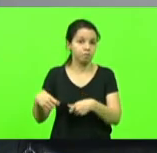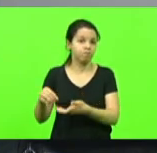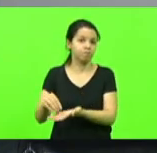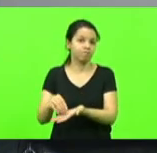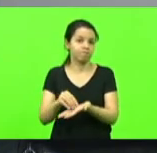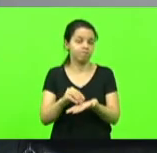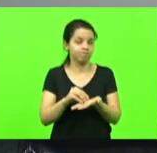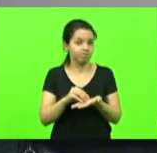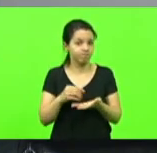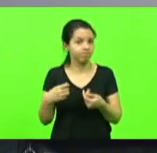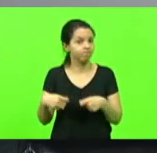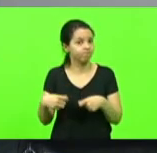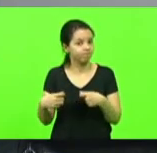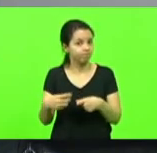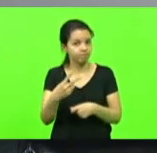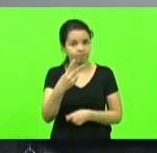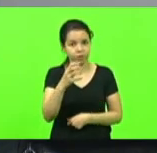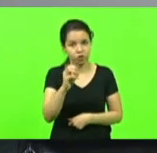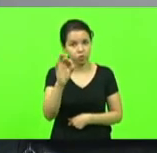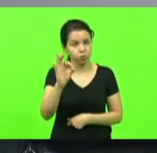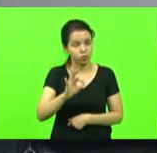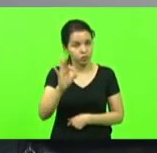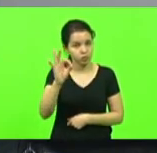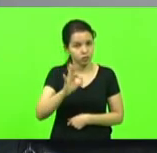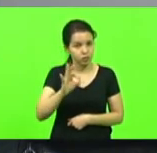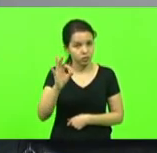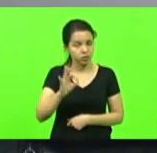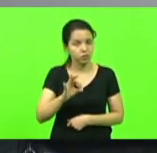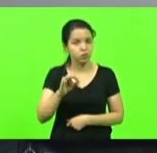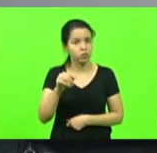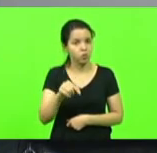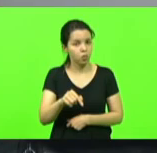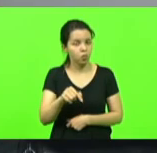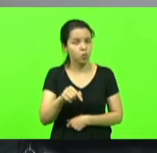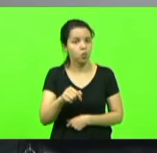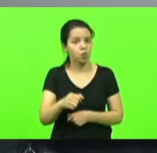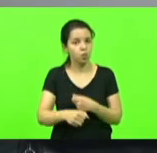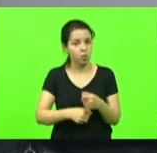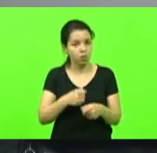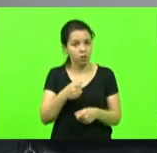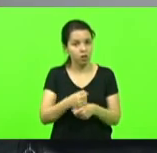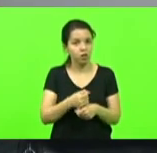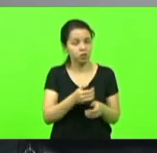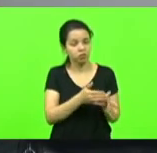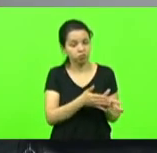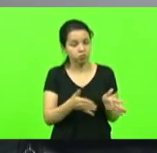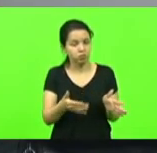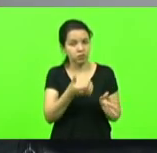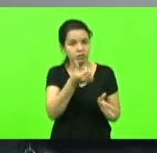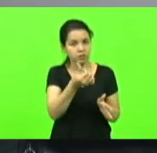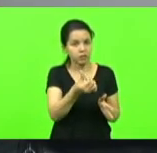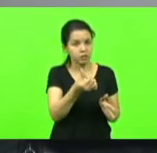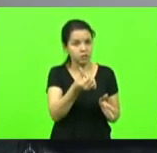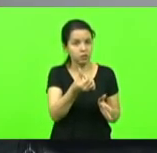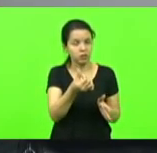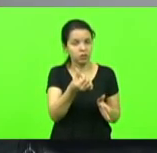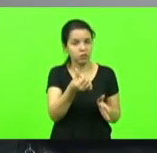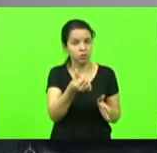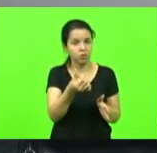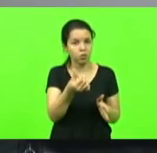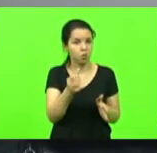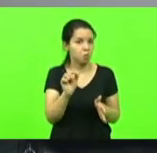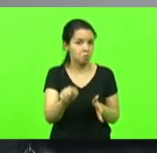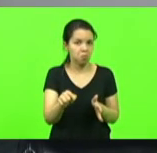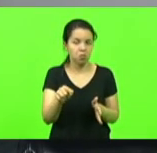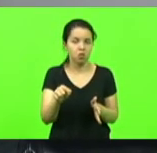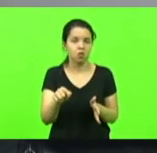mais de 20% a demanda desde o início do ano, de 5 para 6 mil, estamos falando em 2021, e